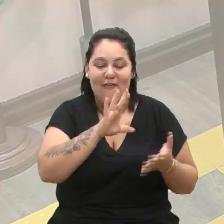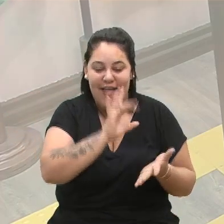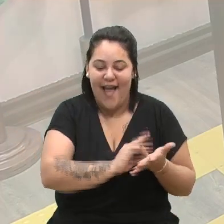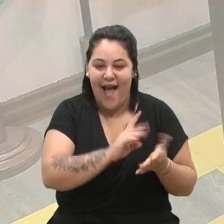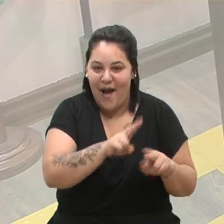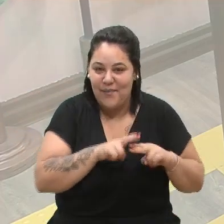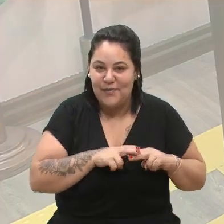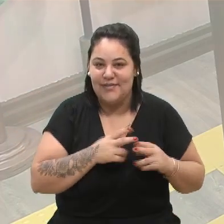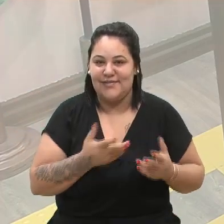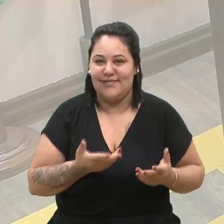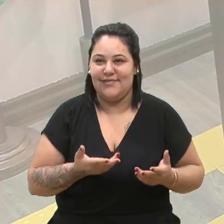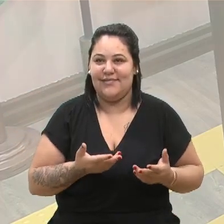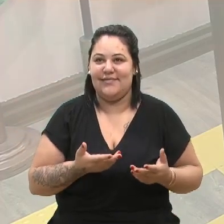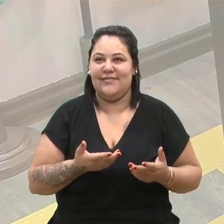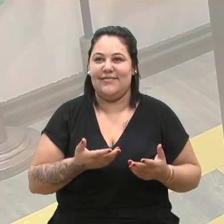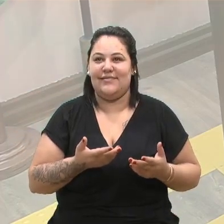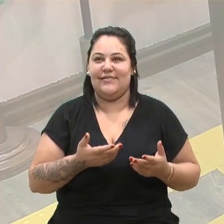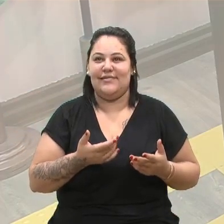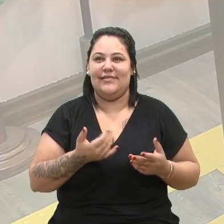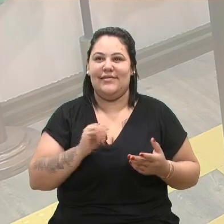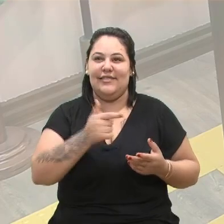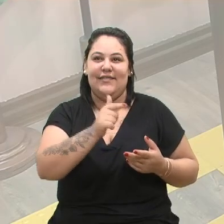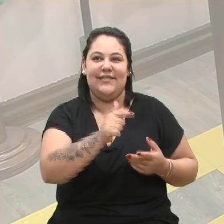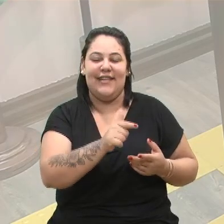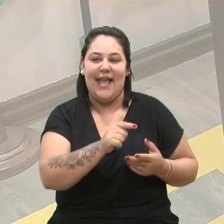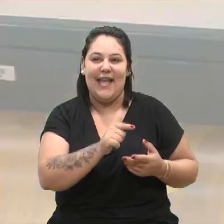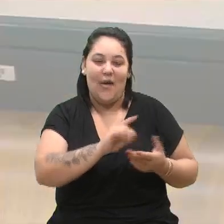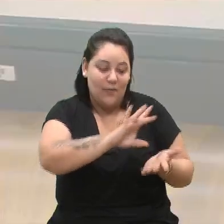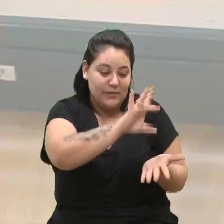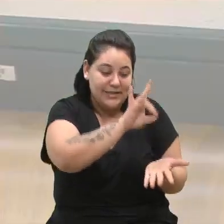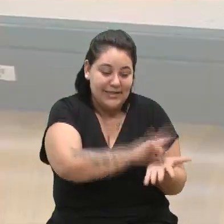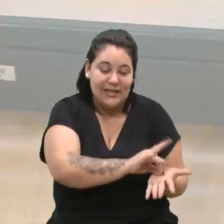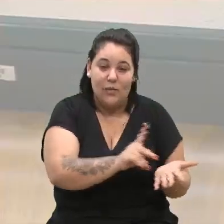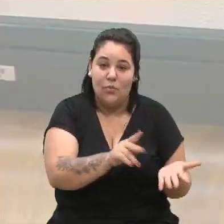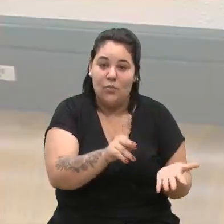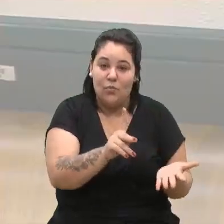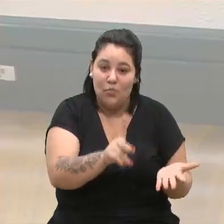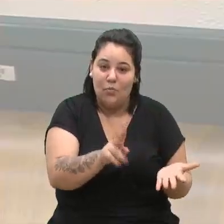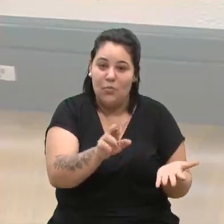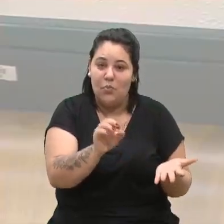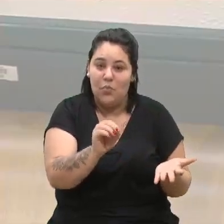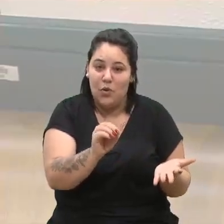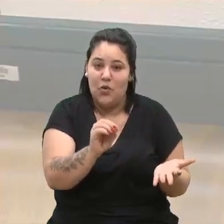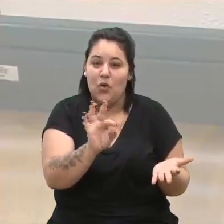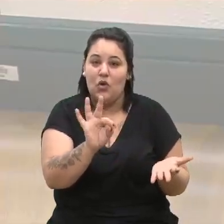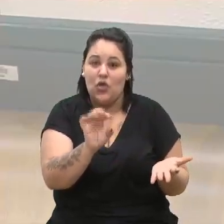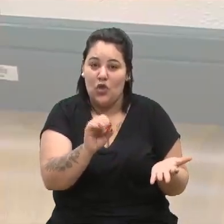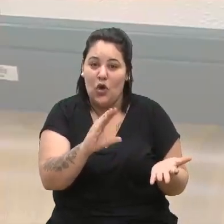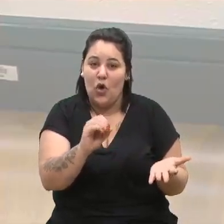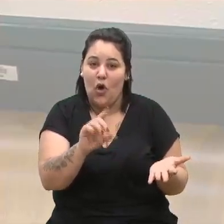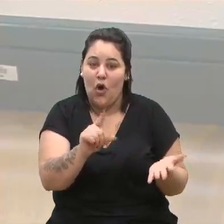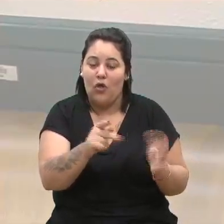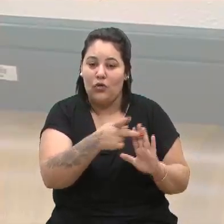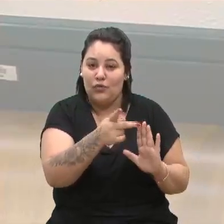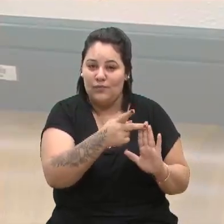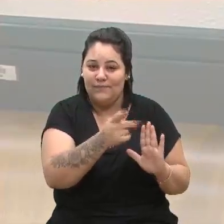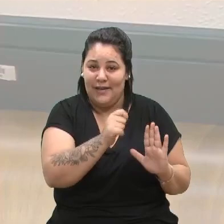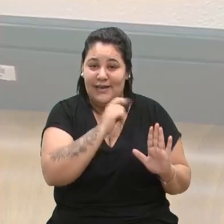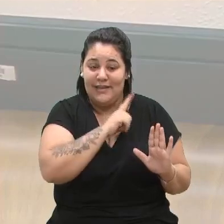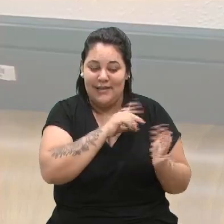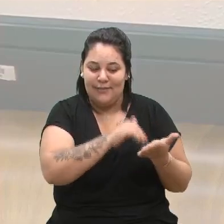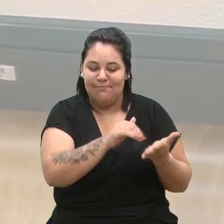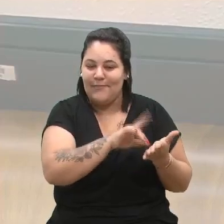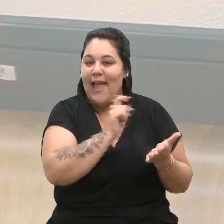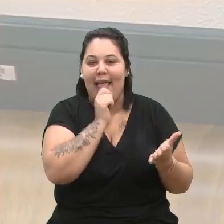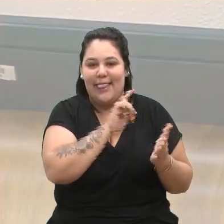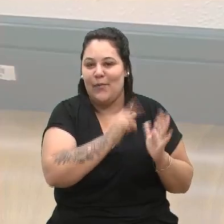né? E aí a gente, quando não há protocolado, quando o documento não for protocolado, a gente ainda tem nos gabinetes que não foi apresentado. Mas